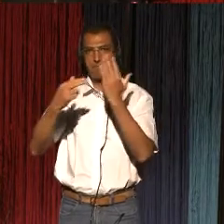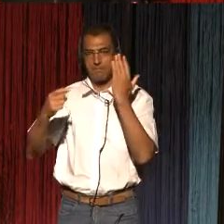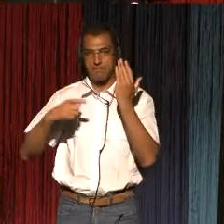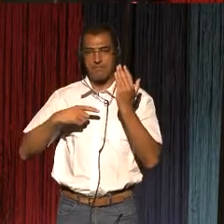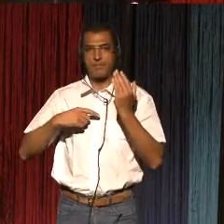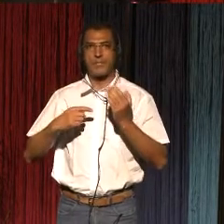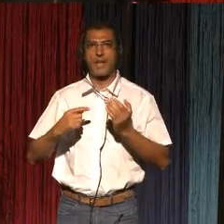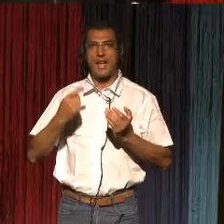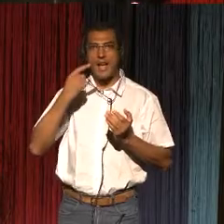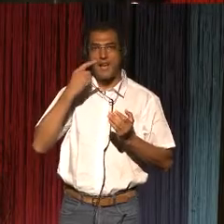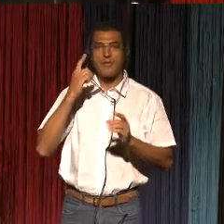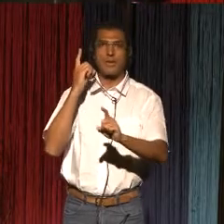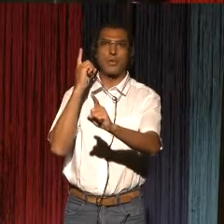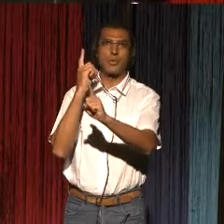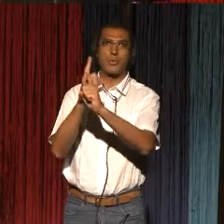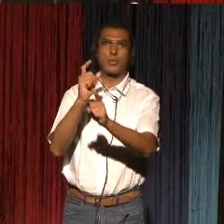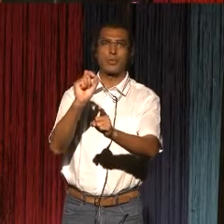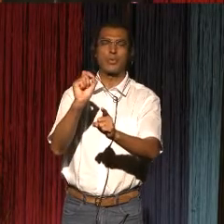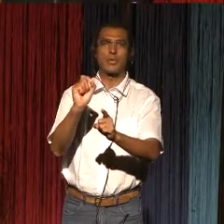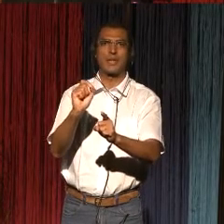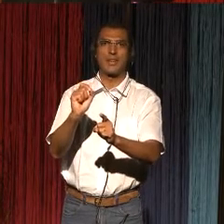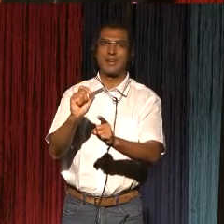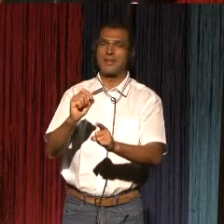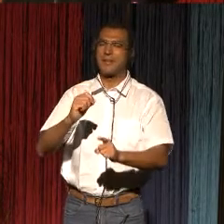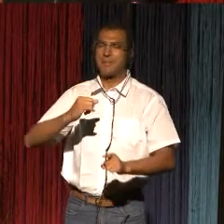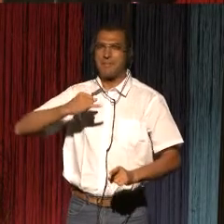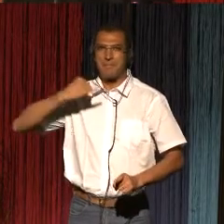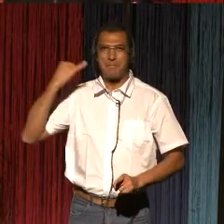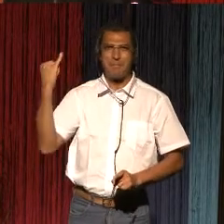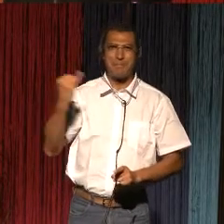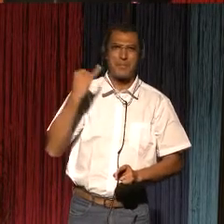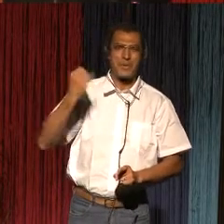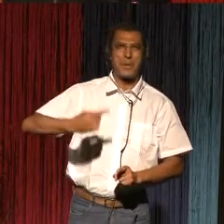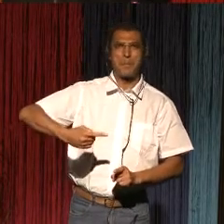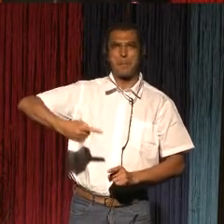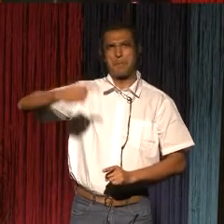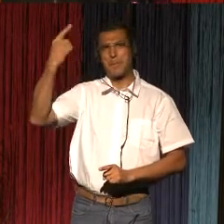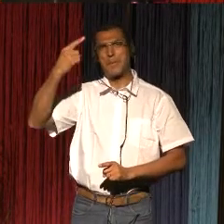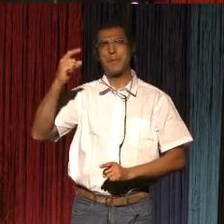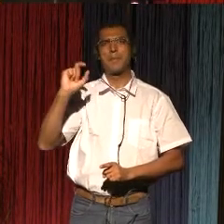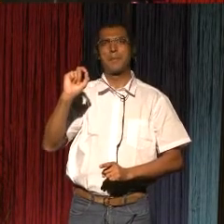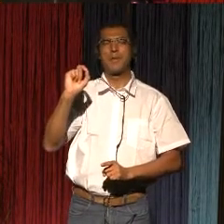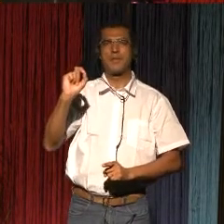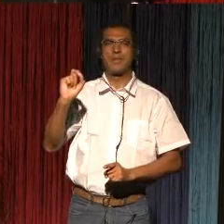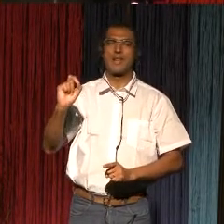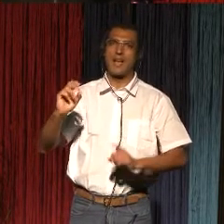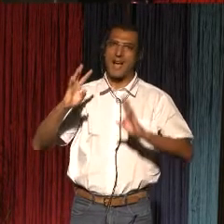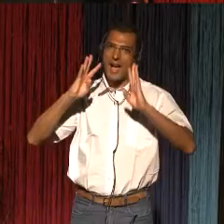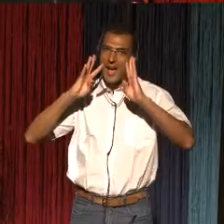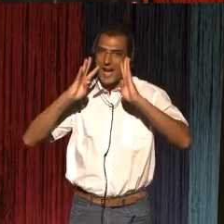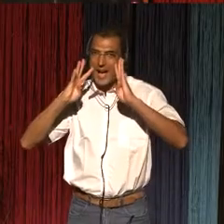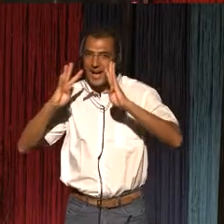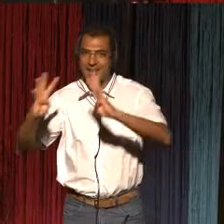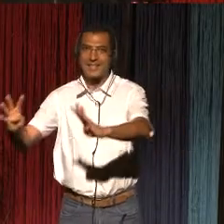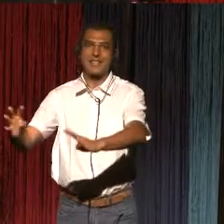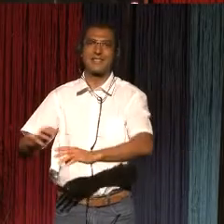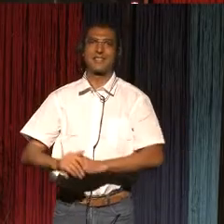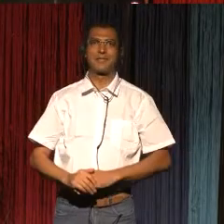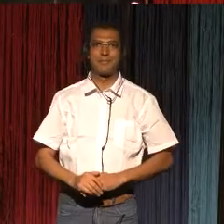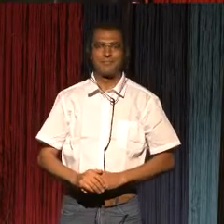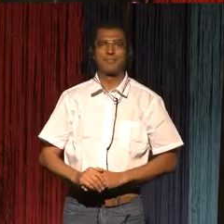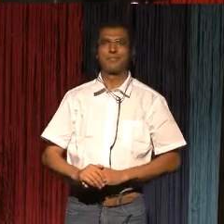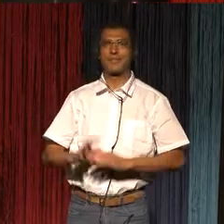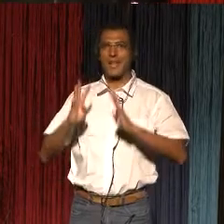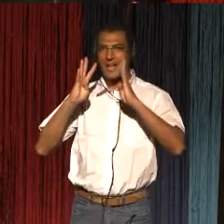um relacionamento de atenção onde a gente cuida e se preocupa, é o que nos dá mais benefícios.